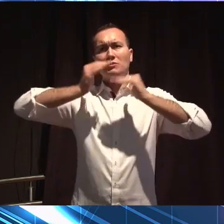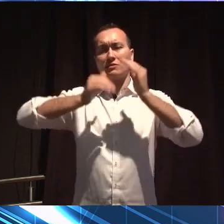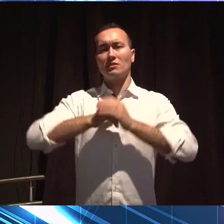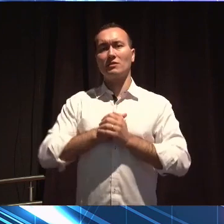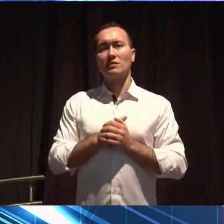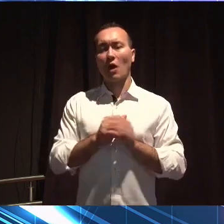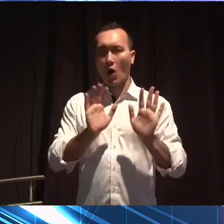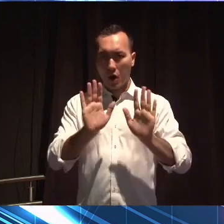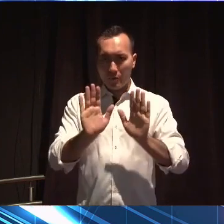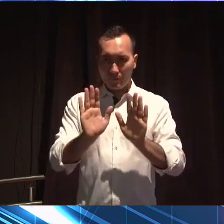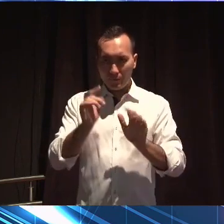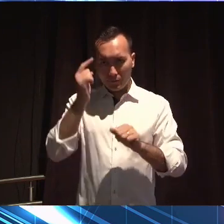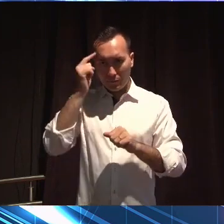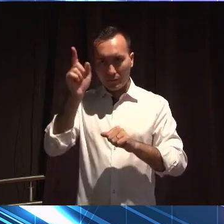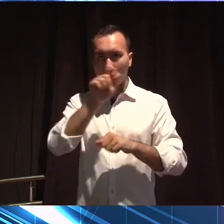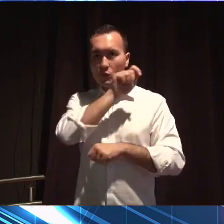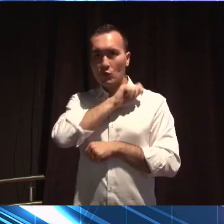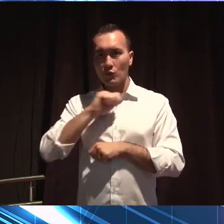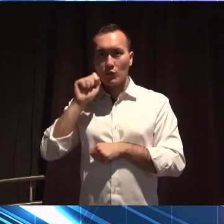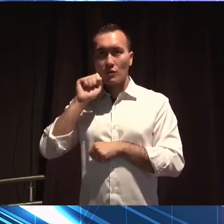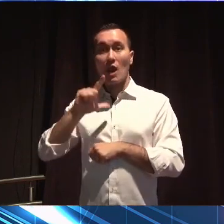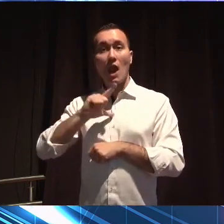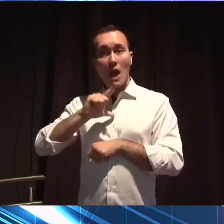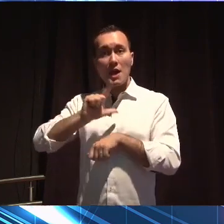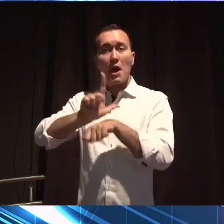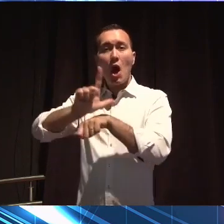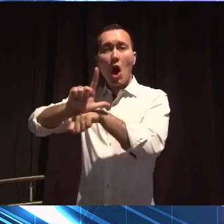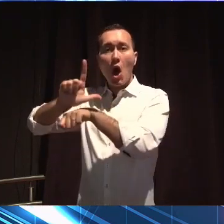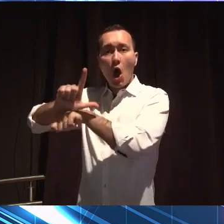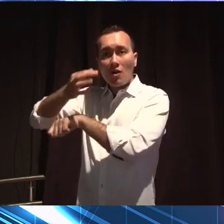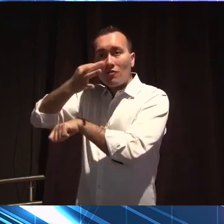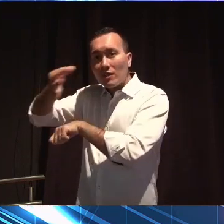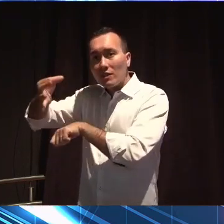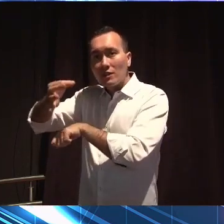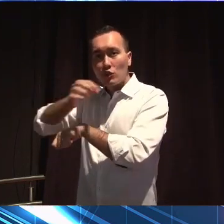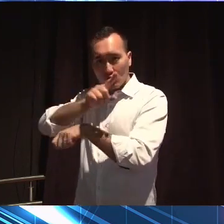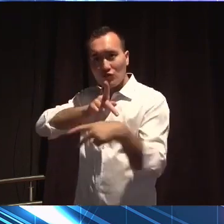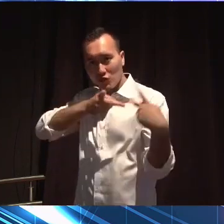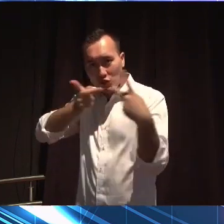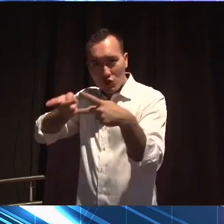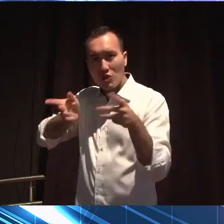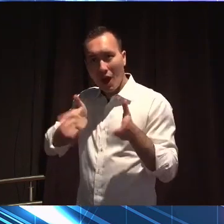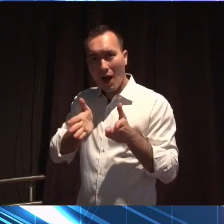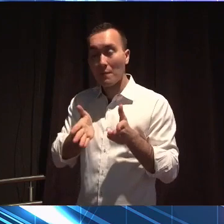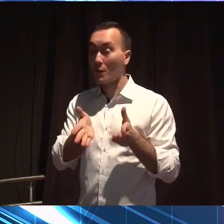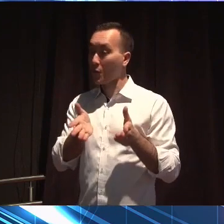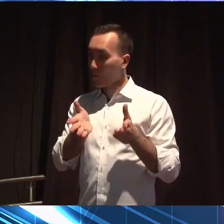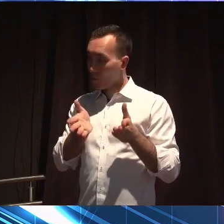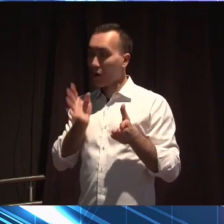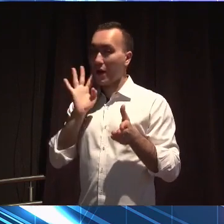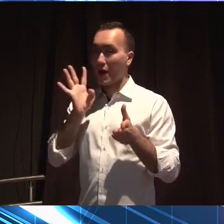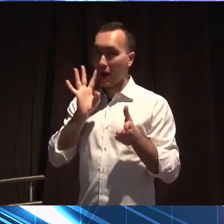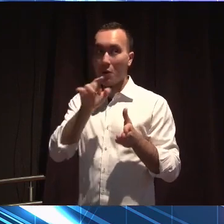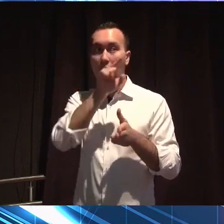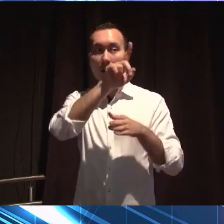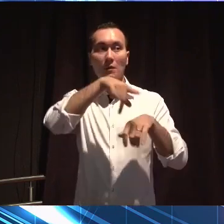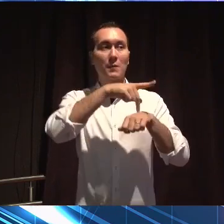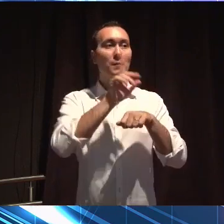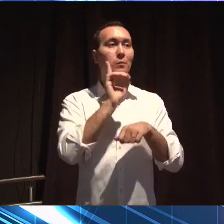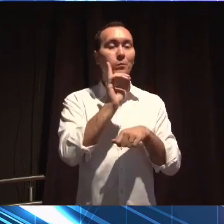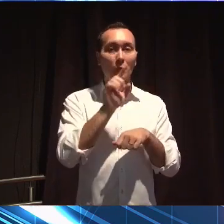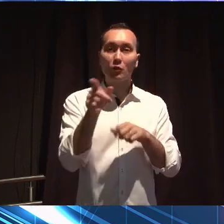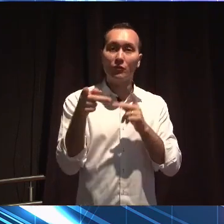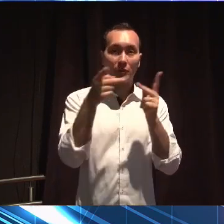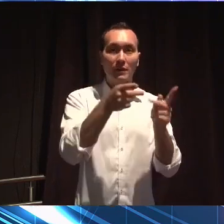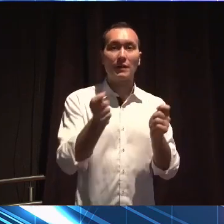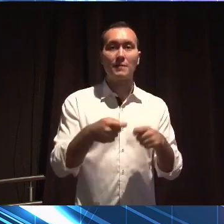lojas físicas, né? E se você já visitou uma loja da Amazon, se tiver a oportunidade de presenciar uma loja da Amazon nos Estados Unidos, você vai achar